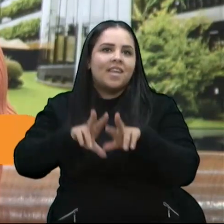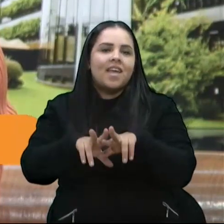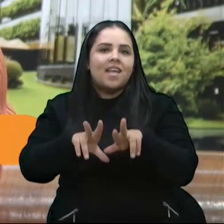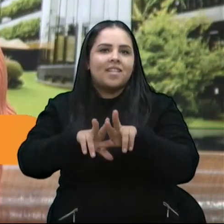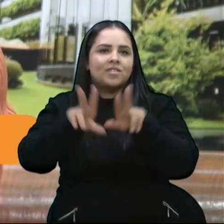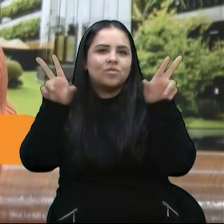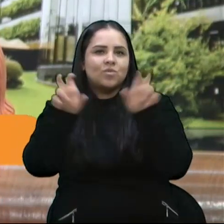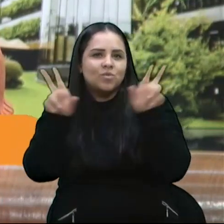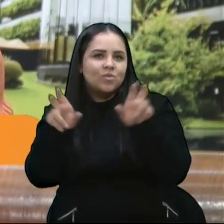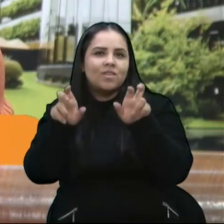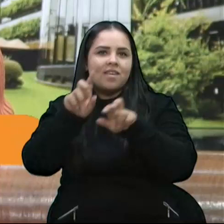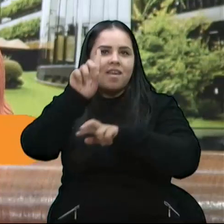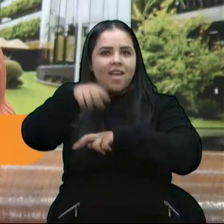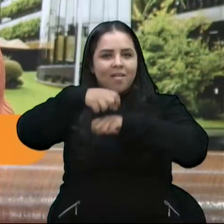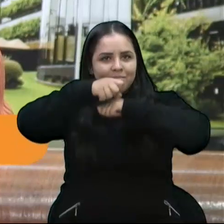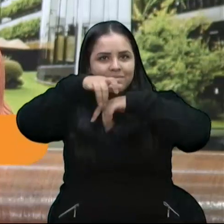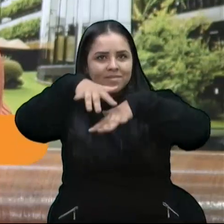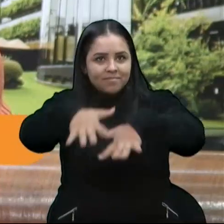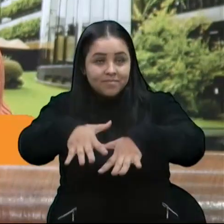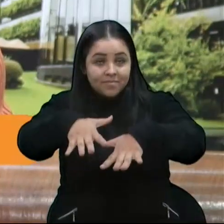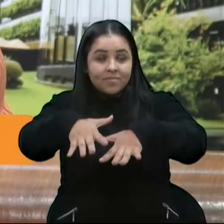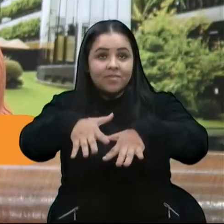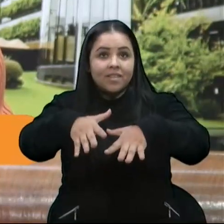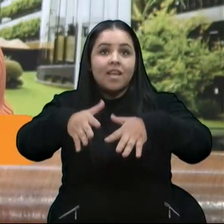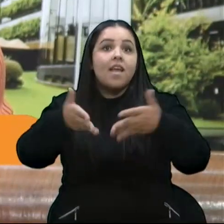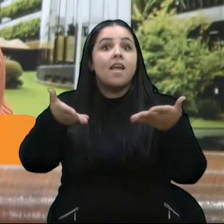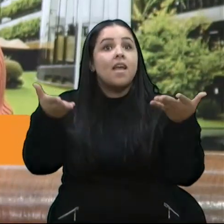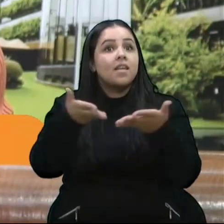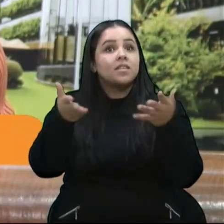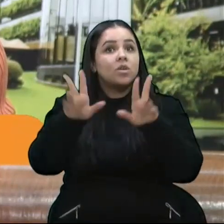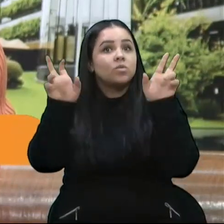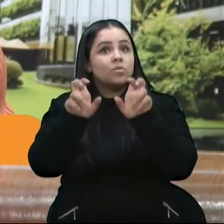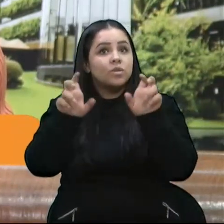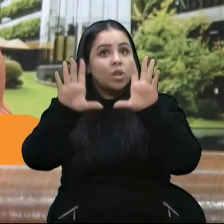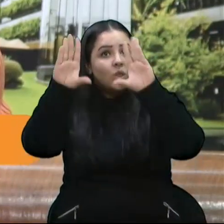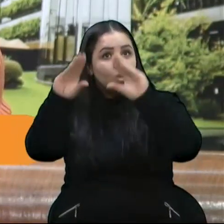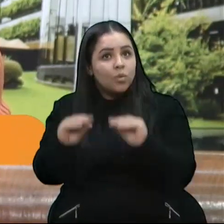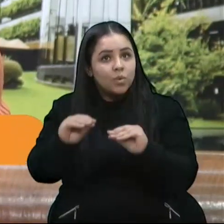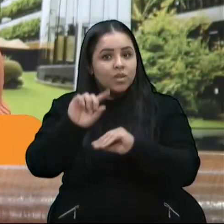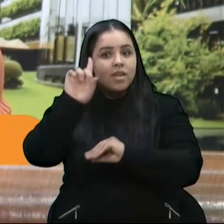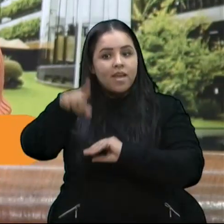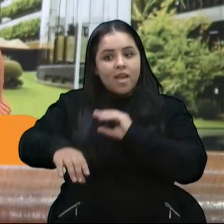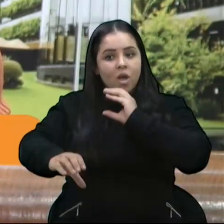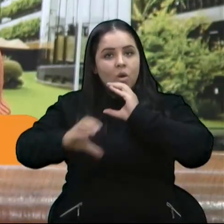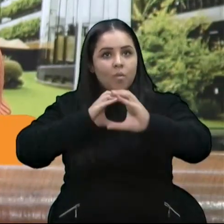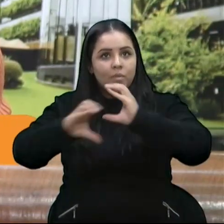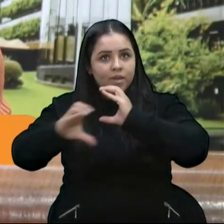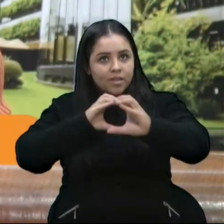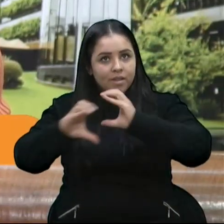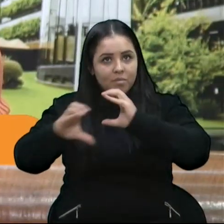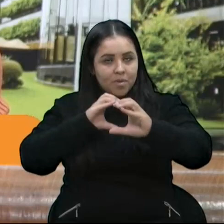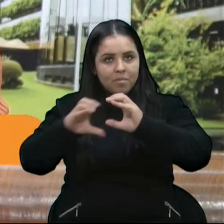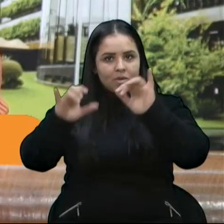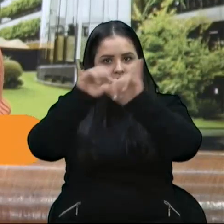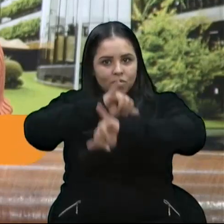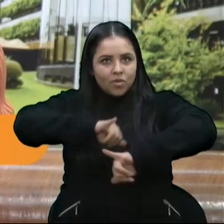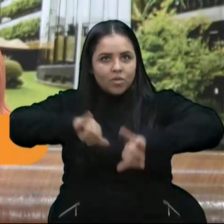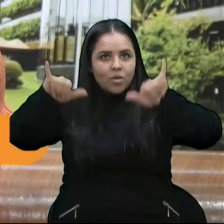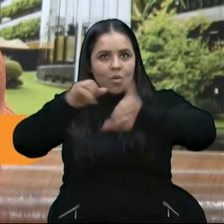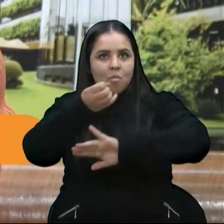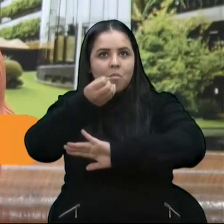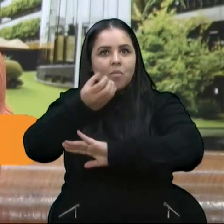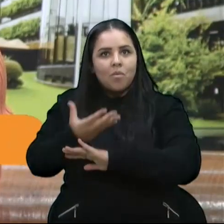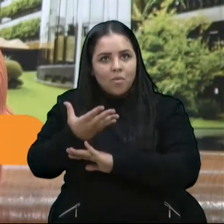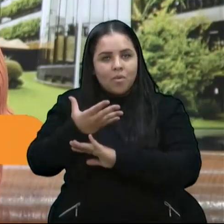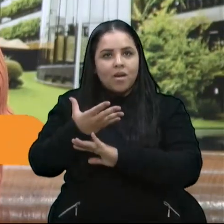pandemia. Hoje, o assunto específico dessa noite, o nosso tema, são as ações da comunicação para uma propaganda efetiva